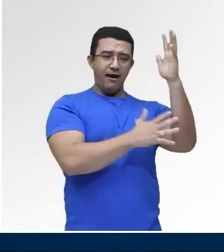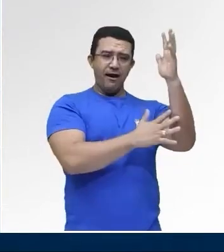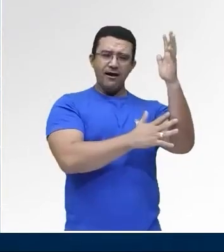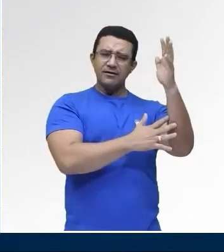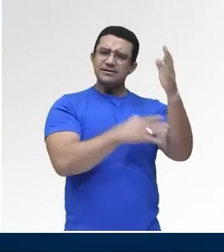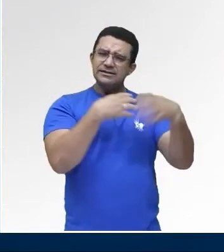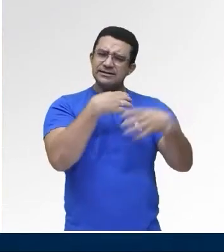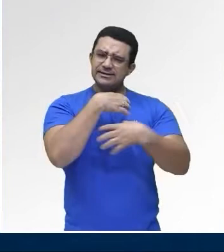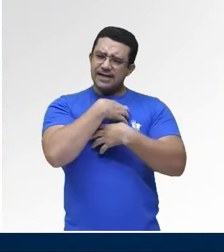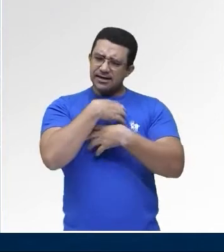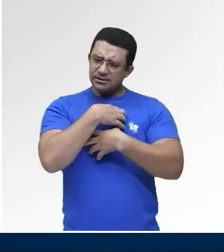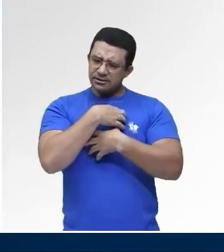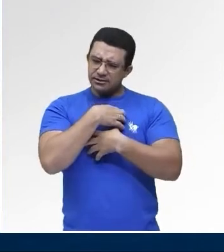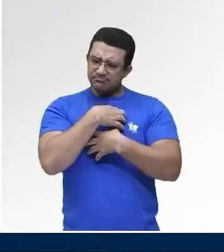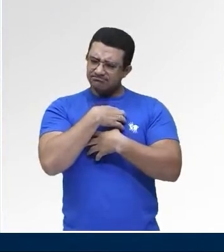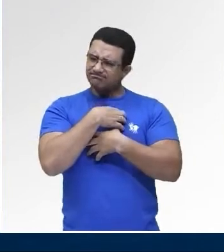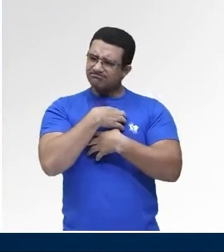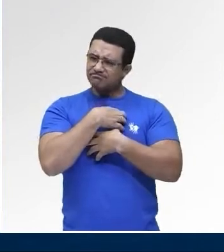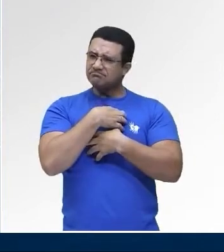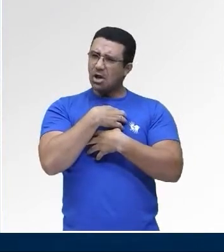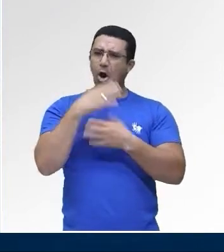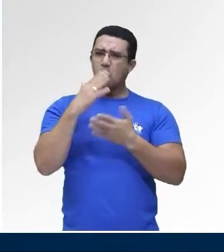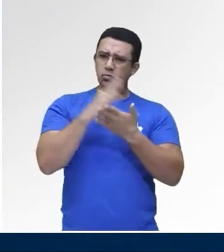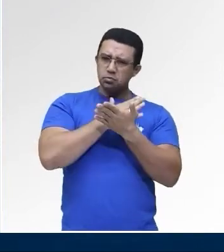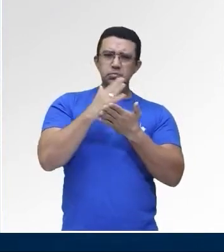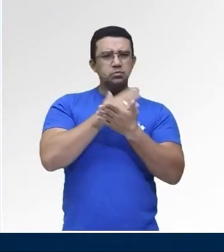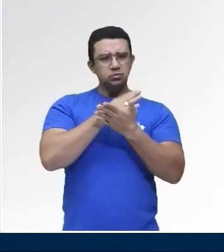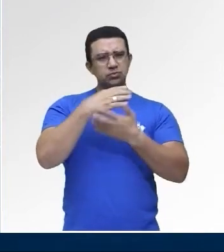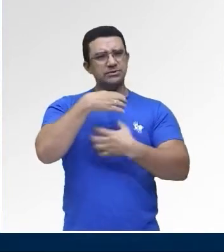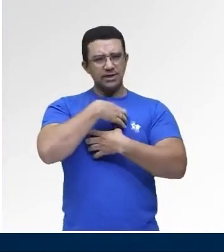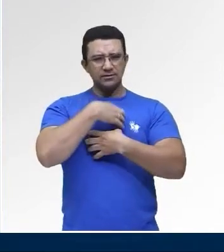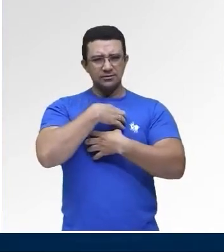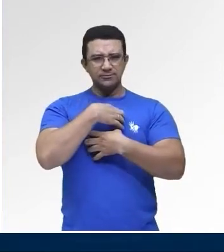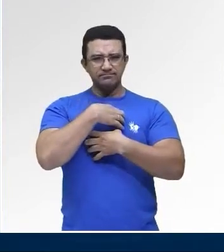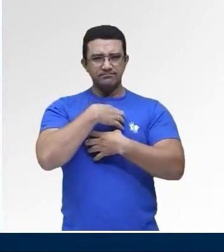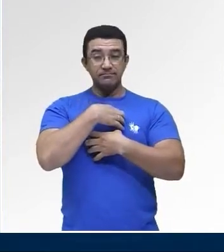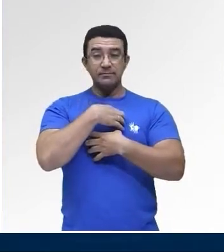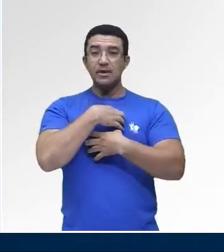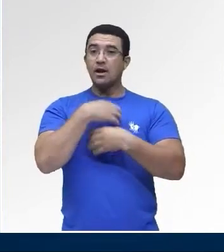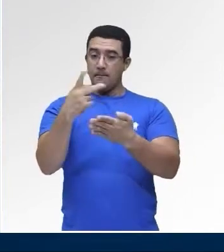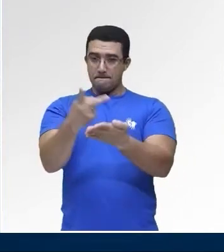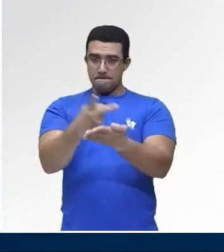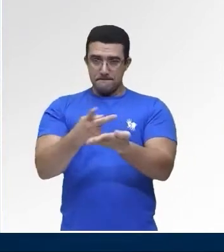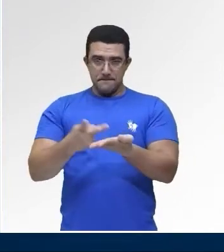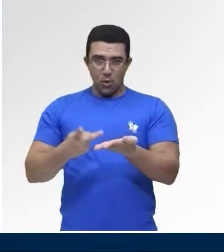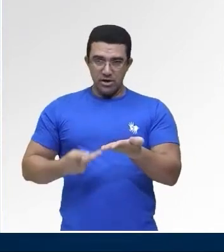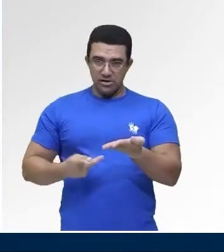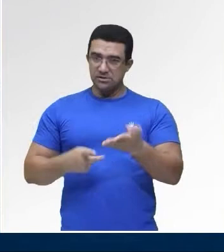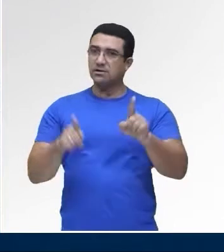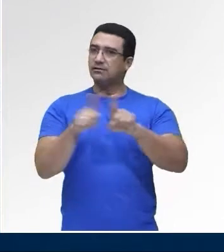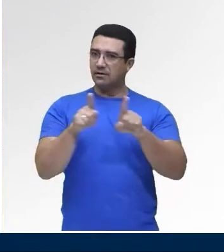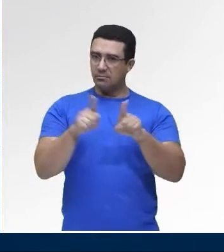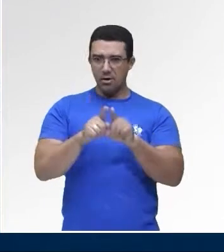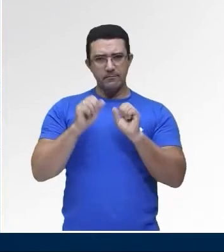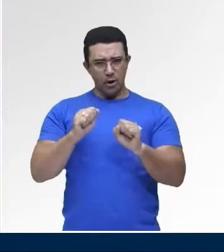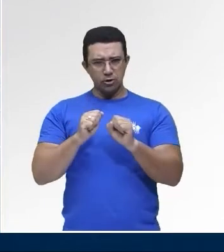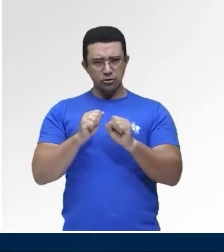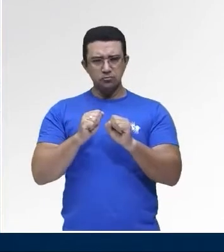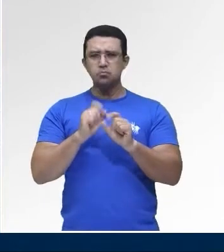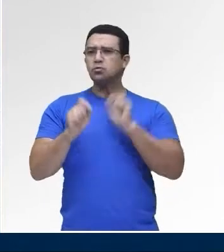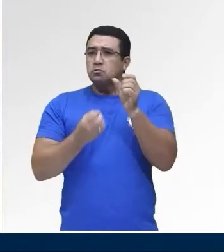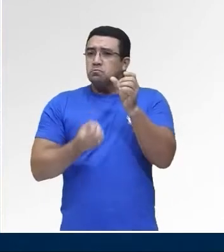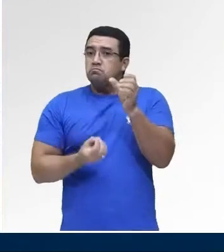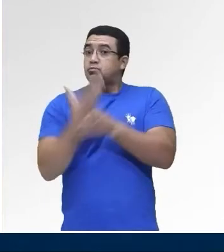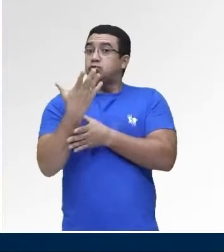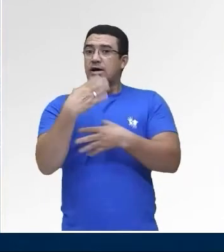sentimento, né. E a poesia, ela pode também despertar sentimento bom ou sentimento ruim, como